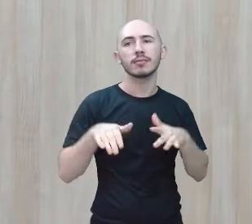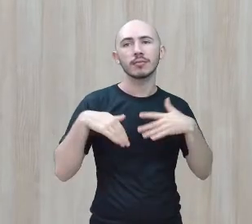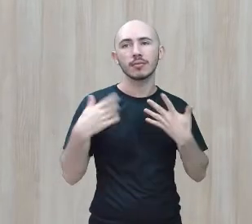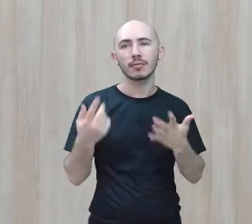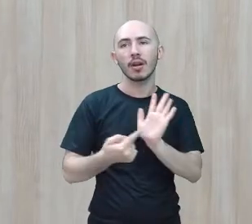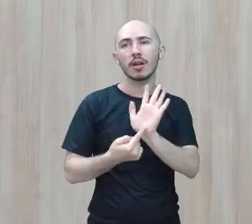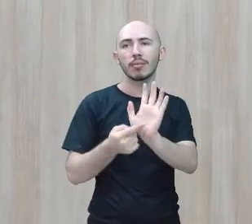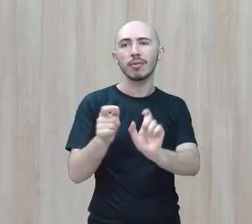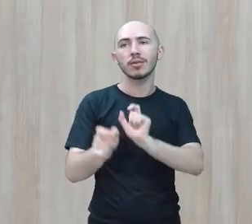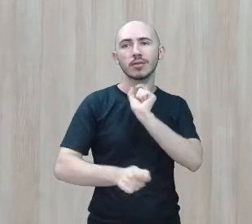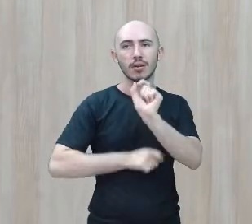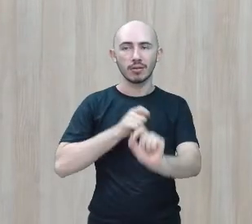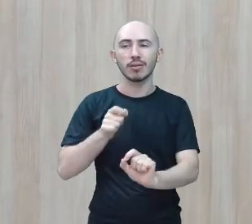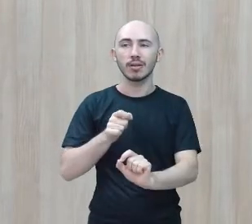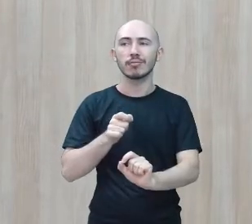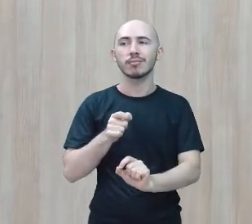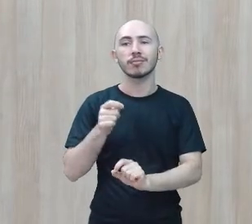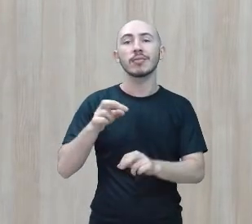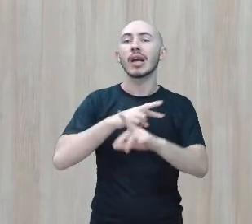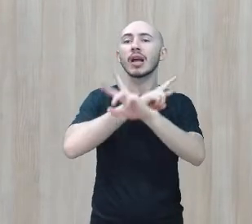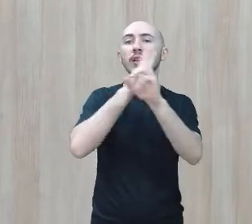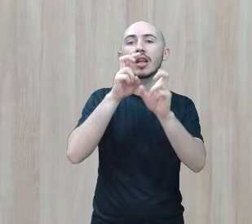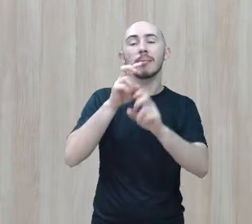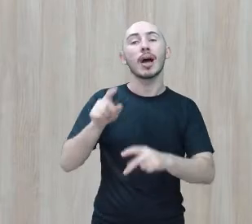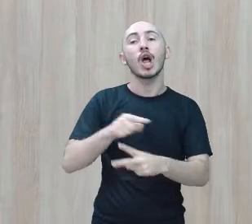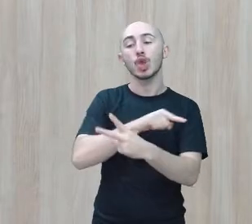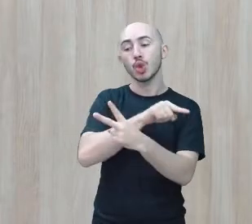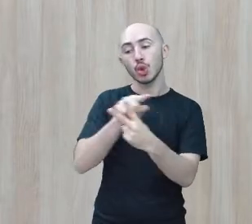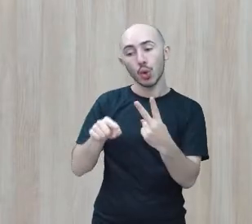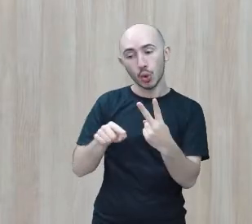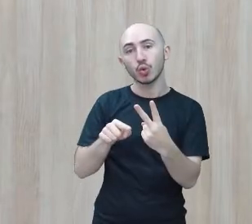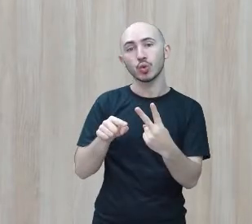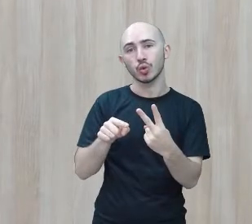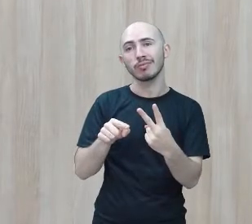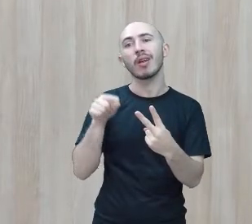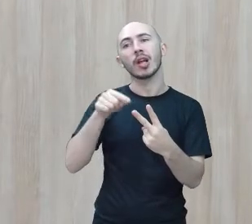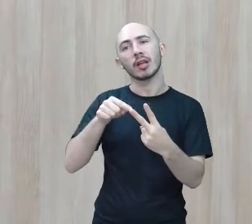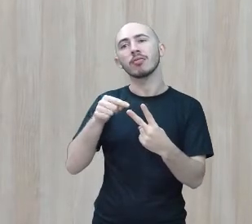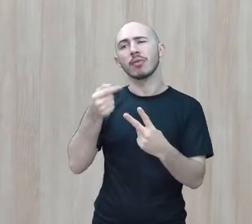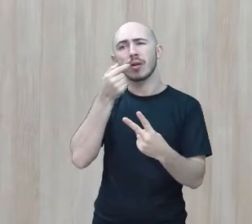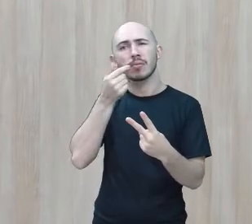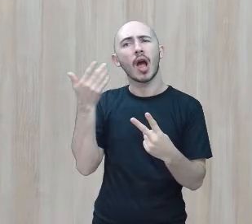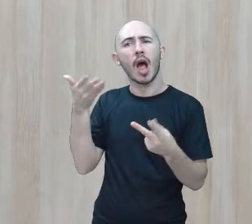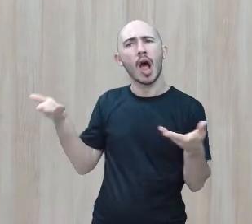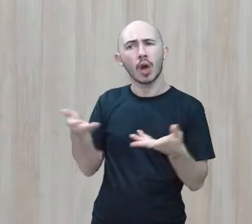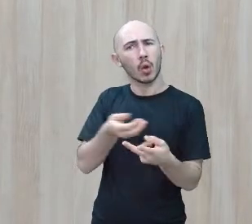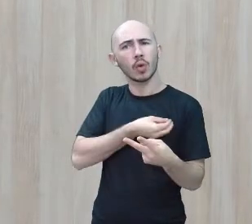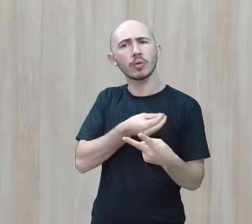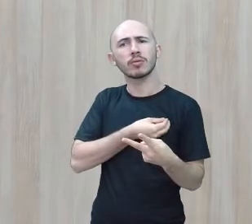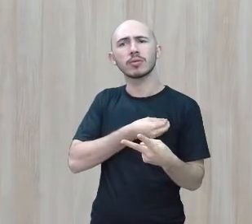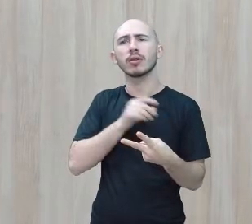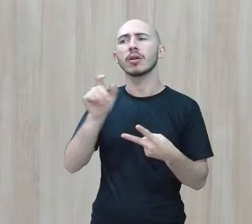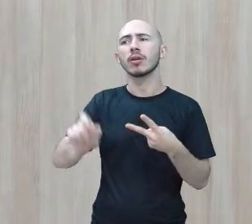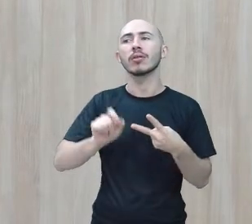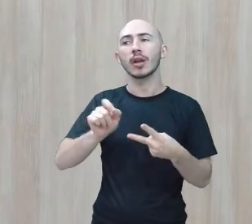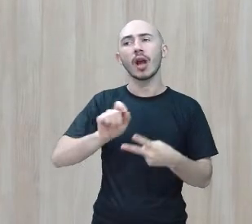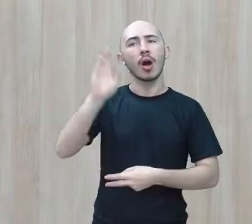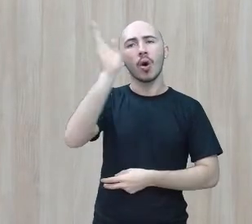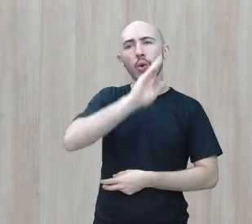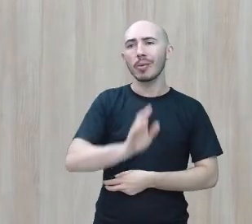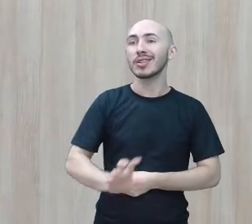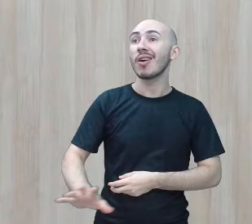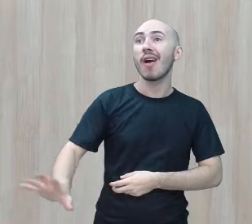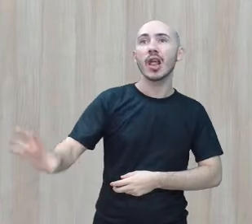para vocês 2 temas agora, que ainda considero bem atuais, né? Esse que fez o Brasil